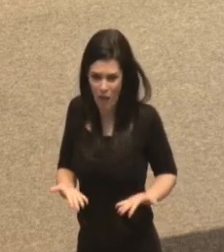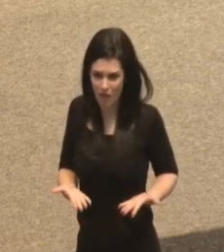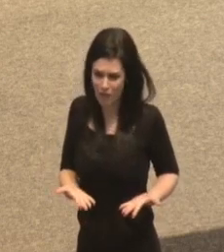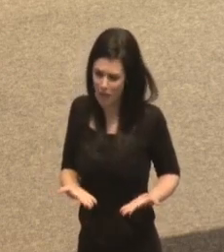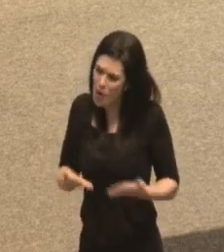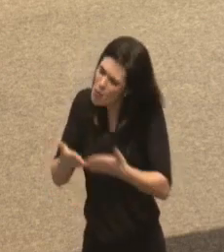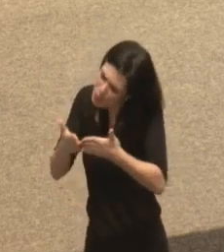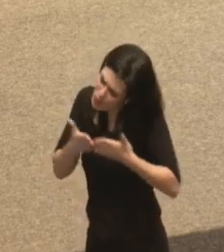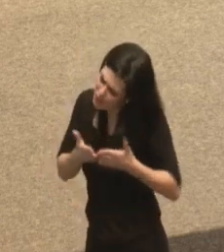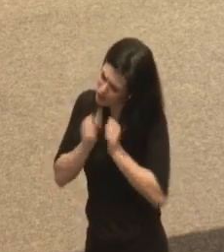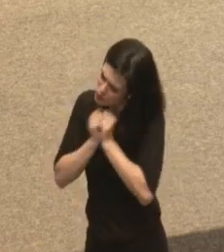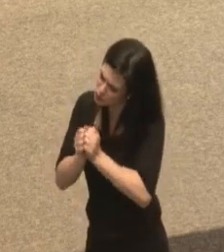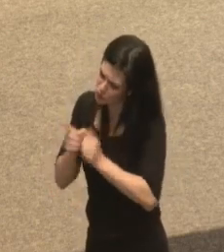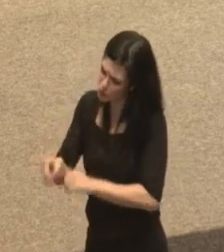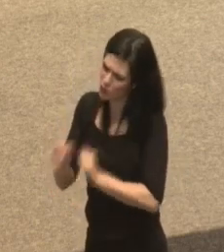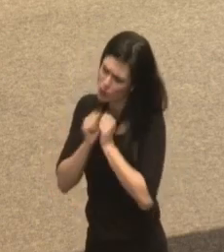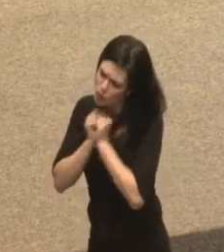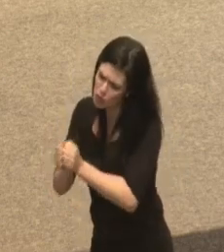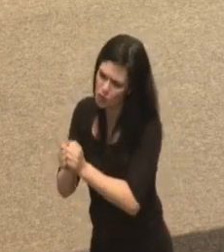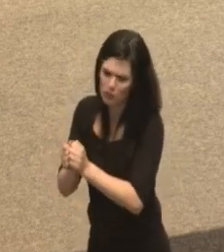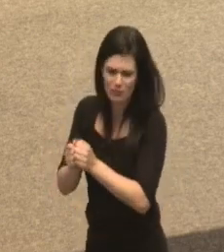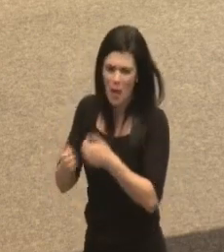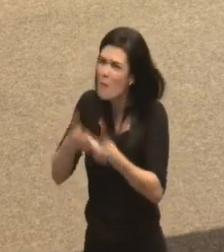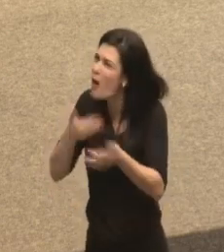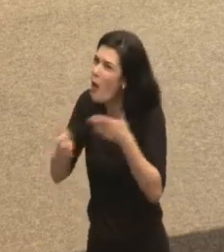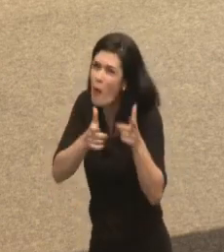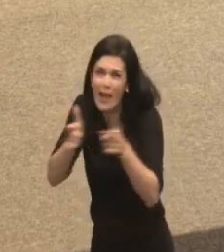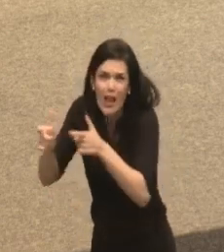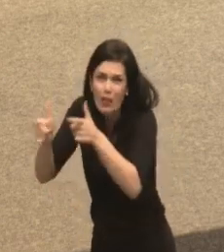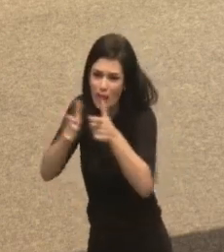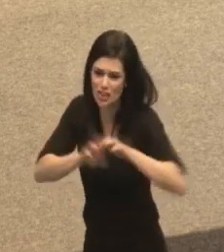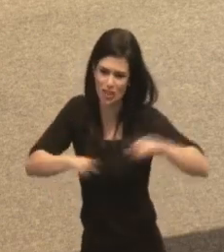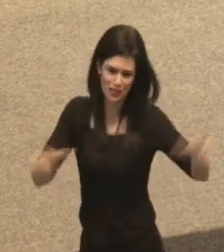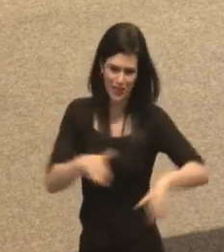você, me leva para algum lugar,